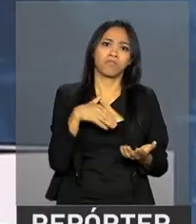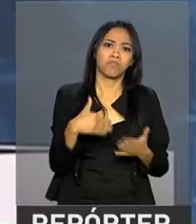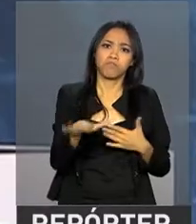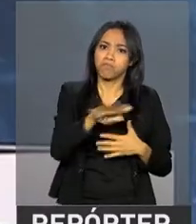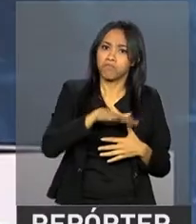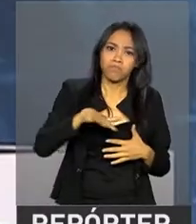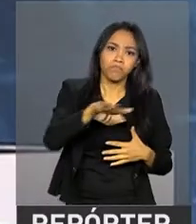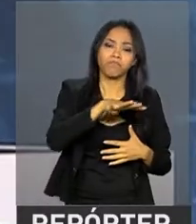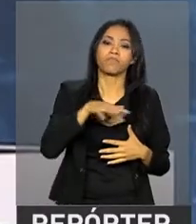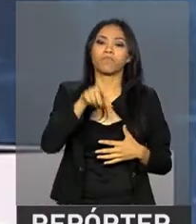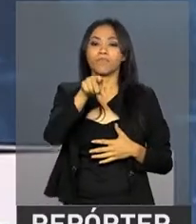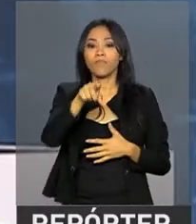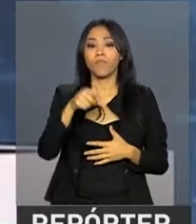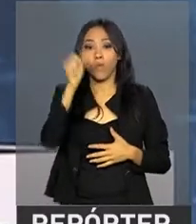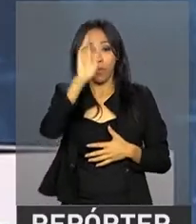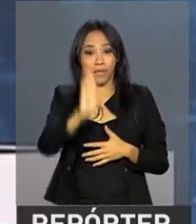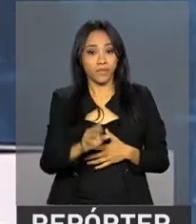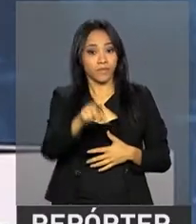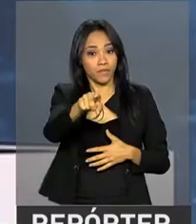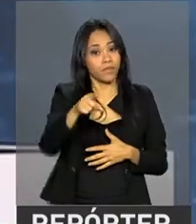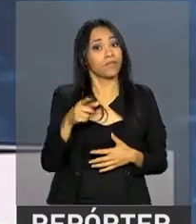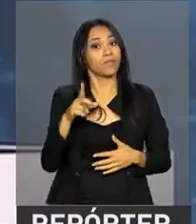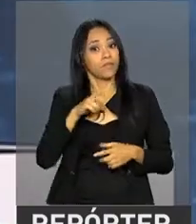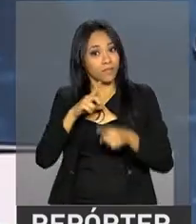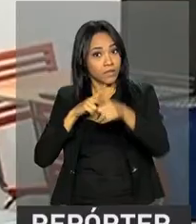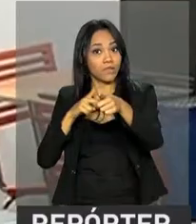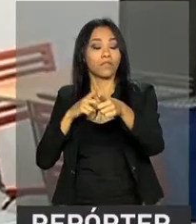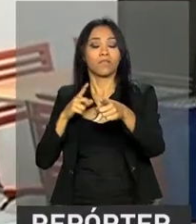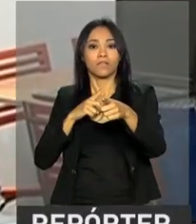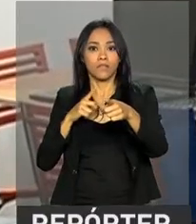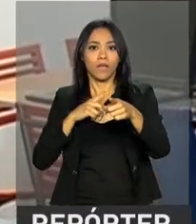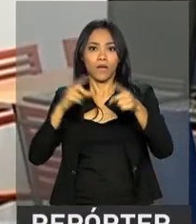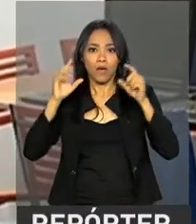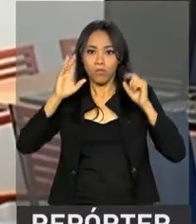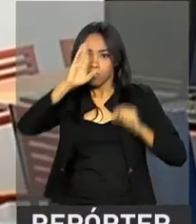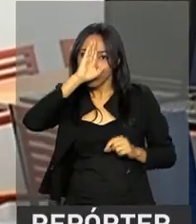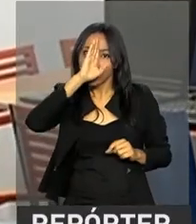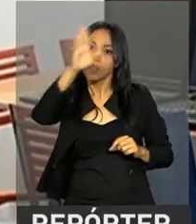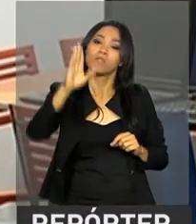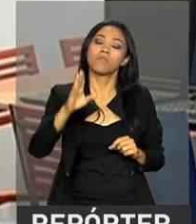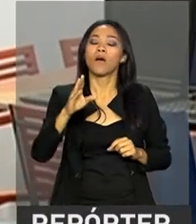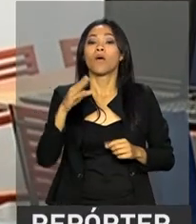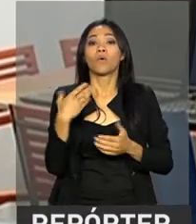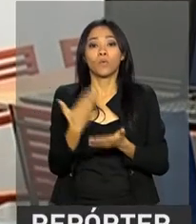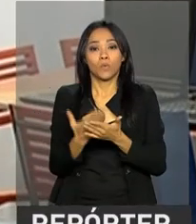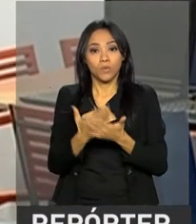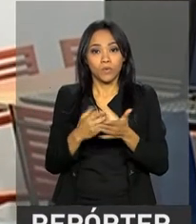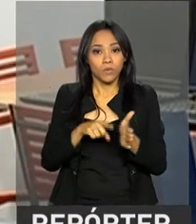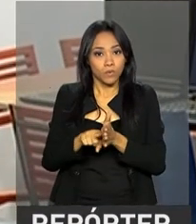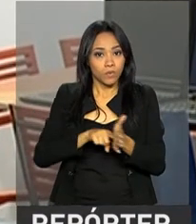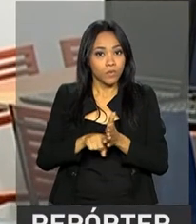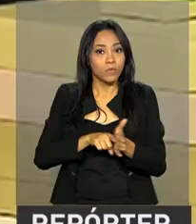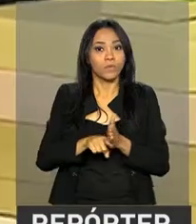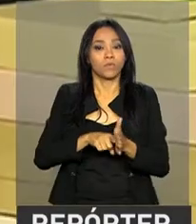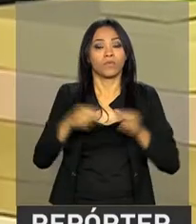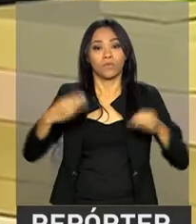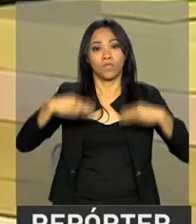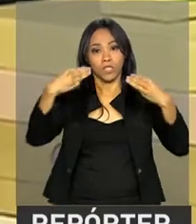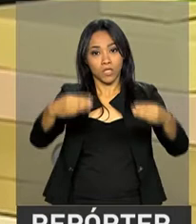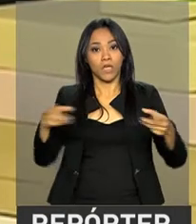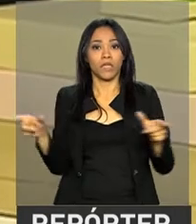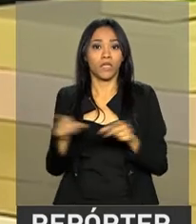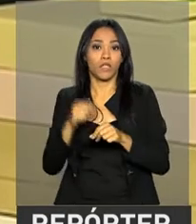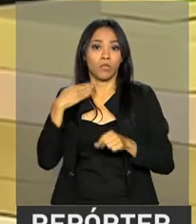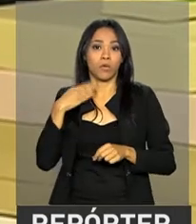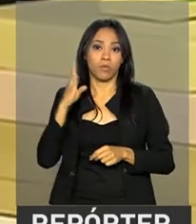posiciona na vanguarda mundial da implantação da internet das coisas do ministério e do bnds reúne 76